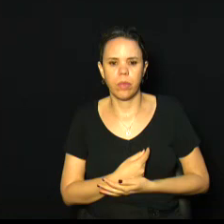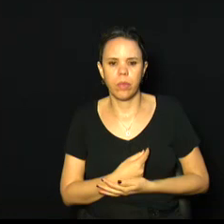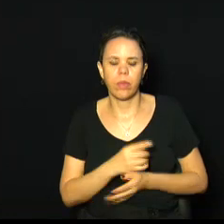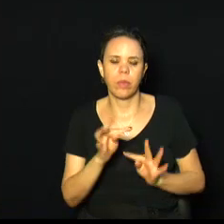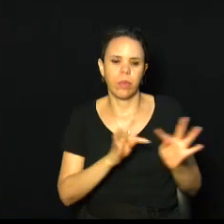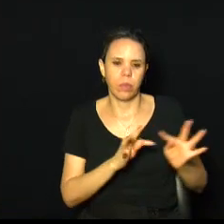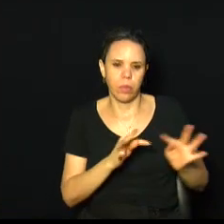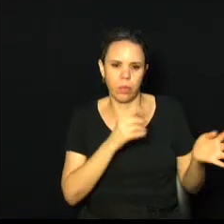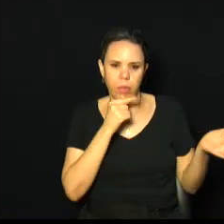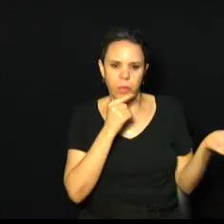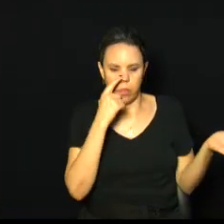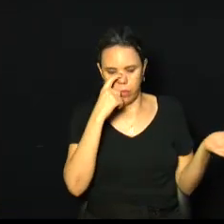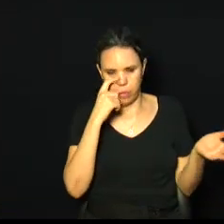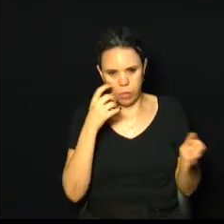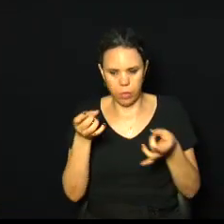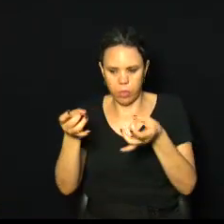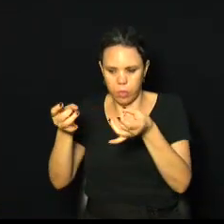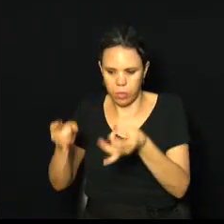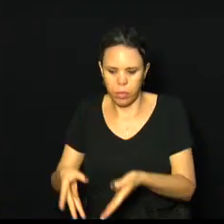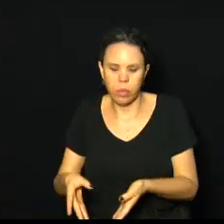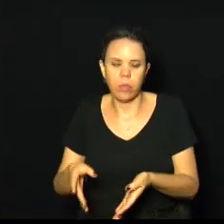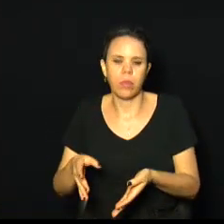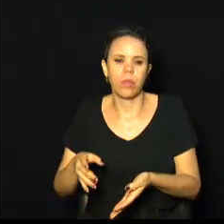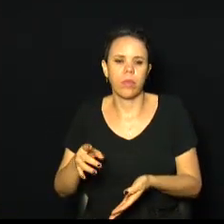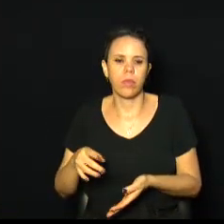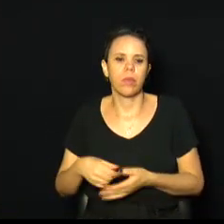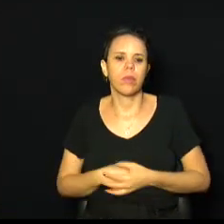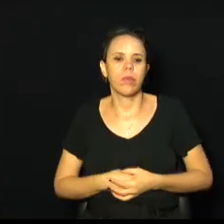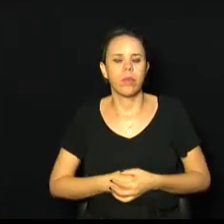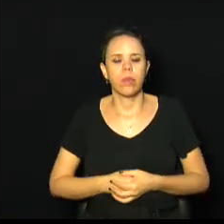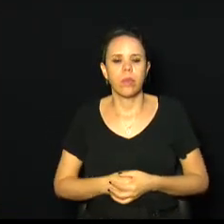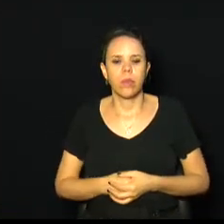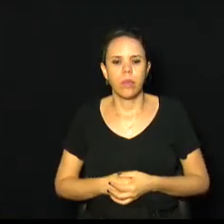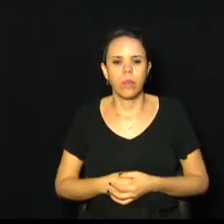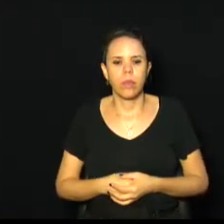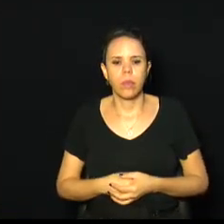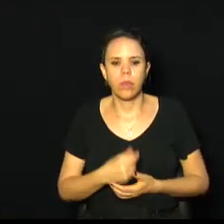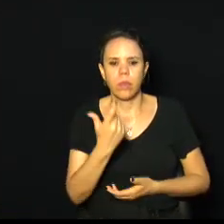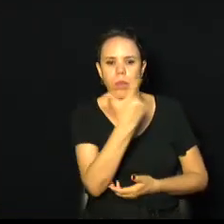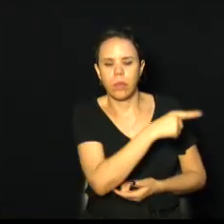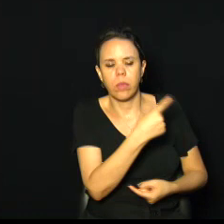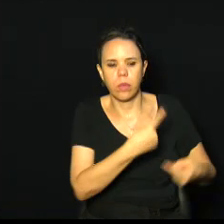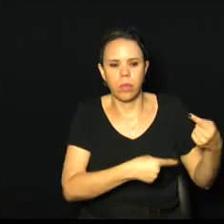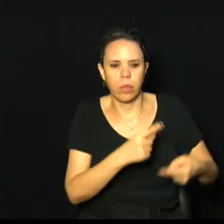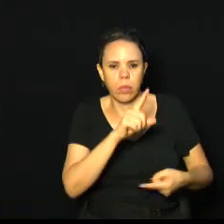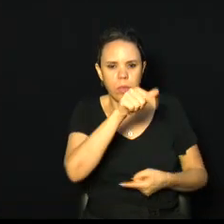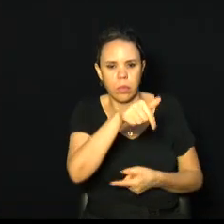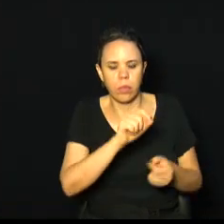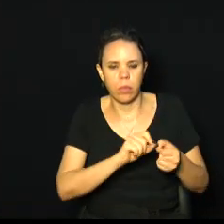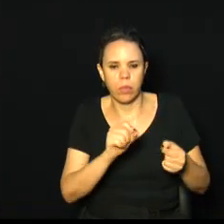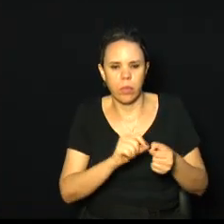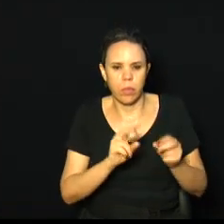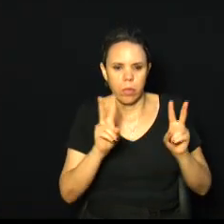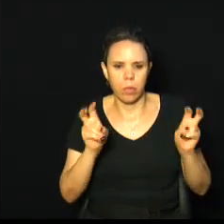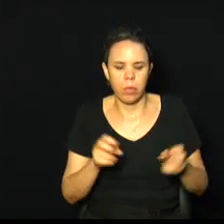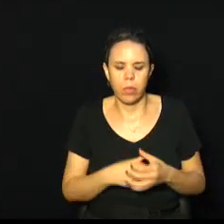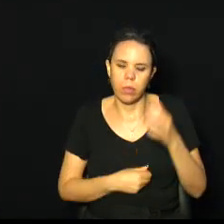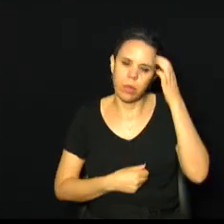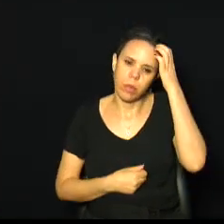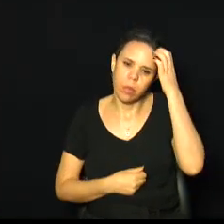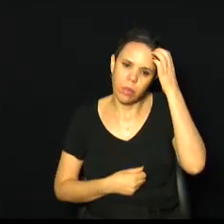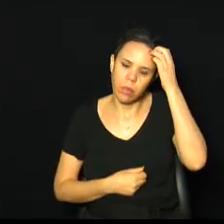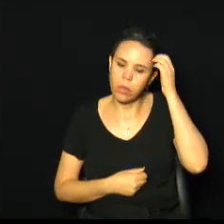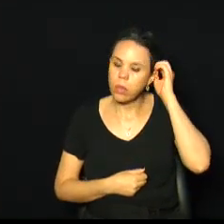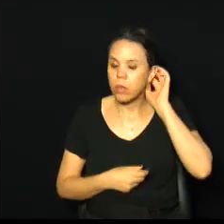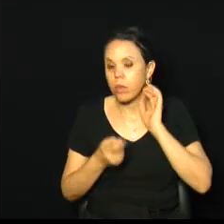trata a água que nós jogamos fora. Né? E aí é outra discussão que depois eu vou fazer um pouco sobre isso. Então,